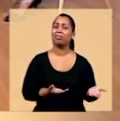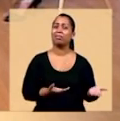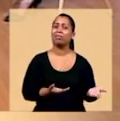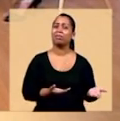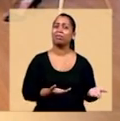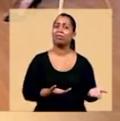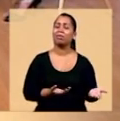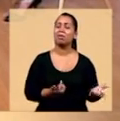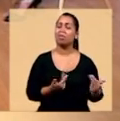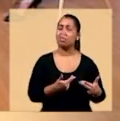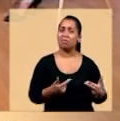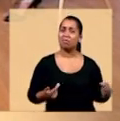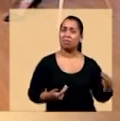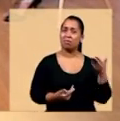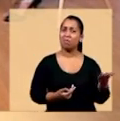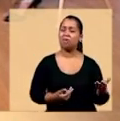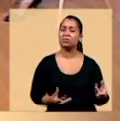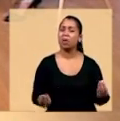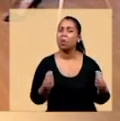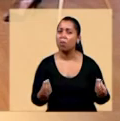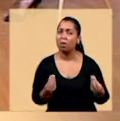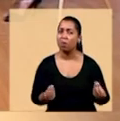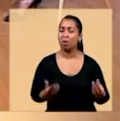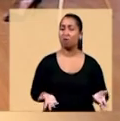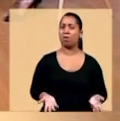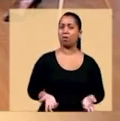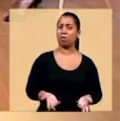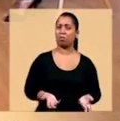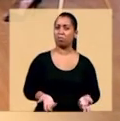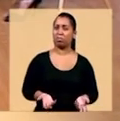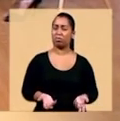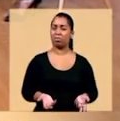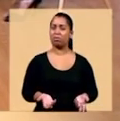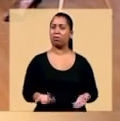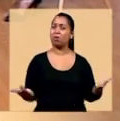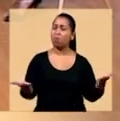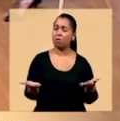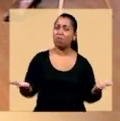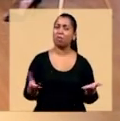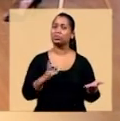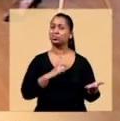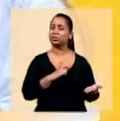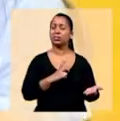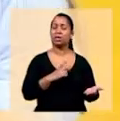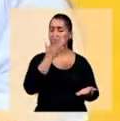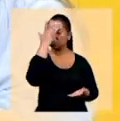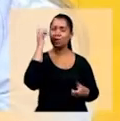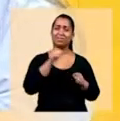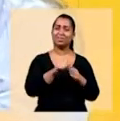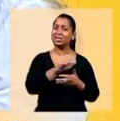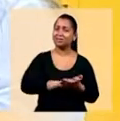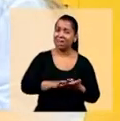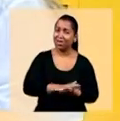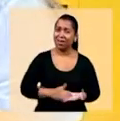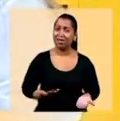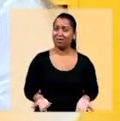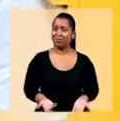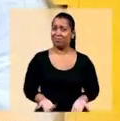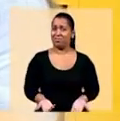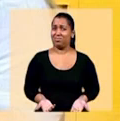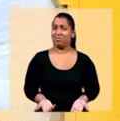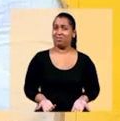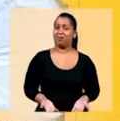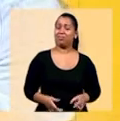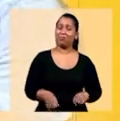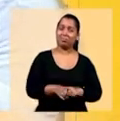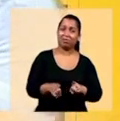como é que fala? Uma ação? Uma ação. Como é que chegou nesse estágio, né? Como é que chegou nesse estágio? Ninguém fez nada, não é?